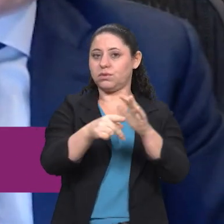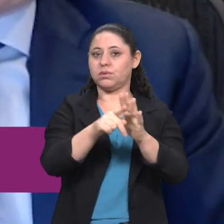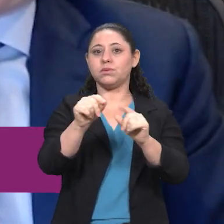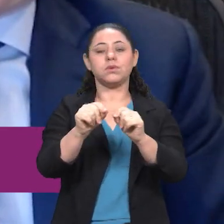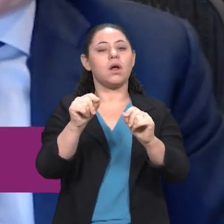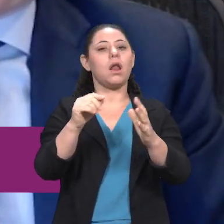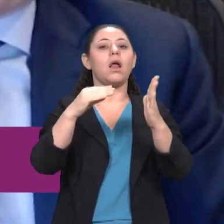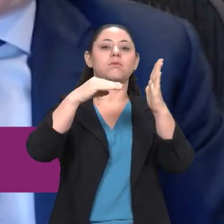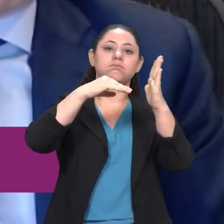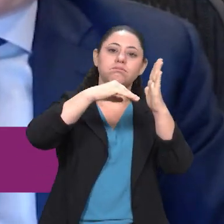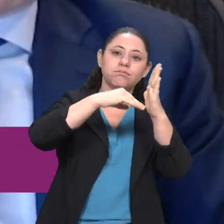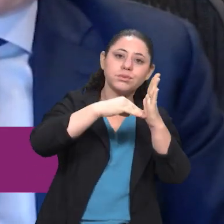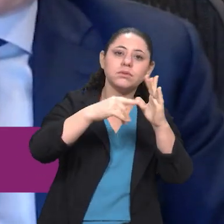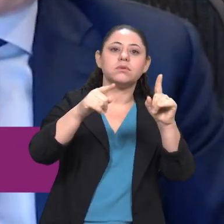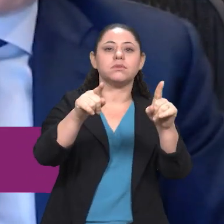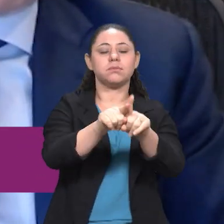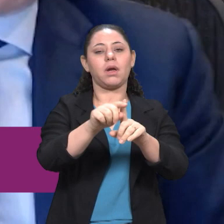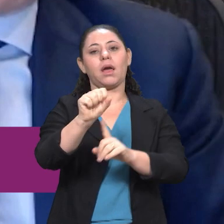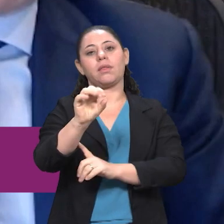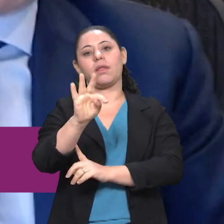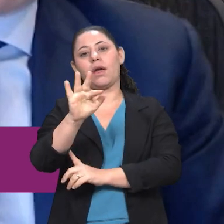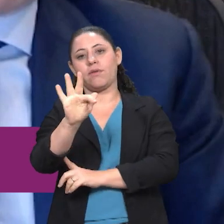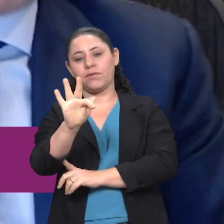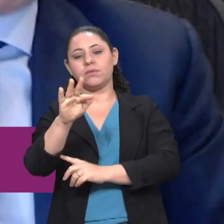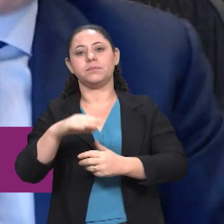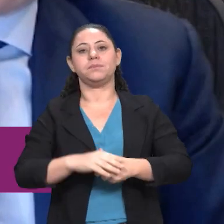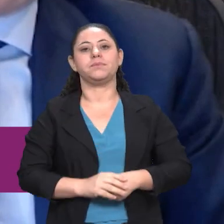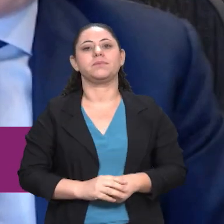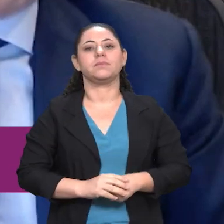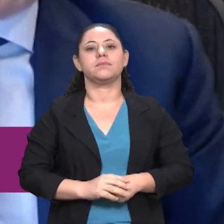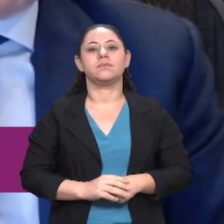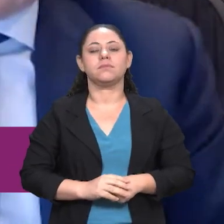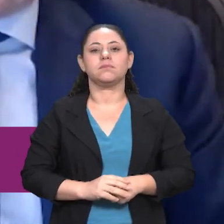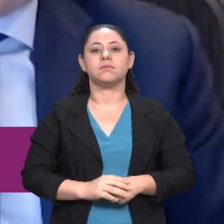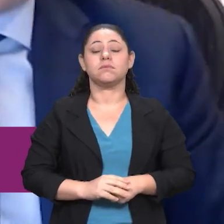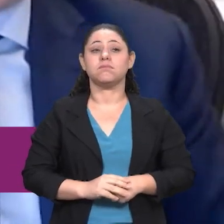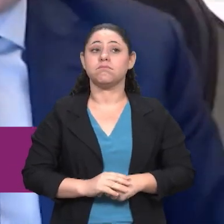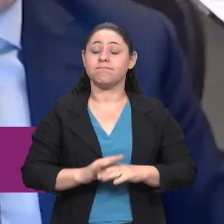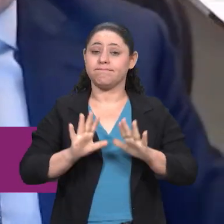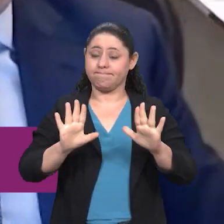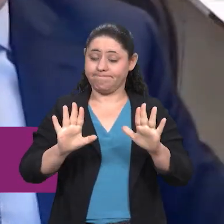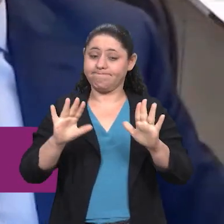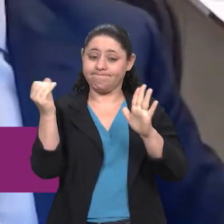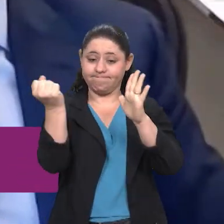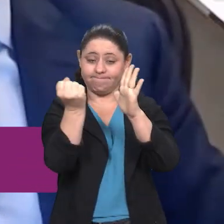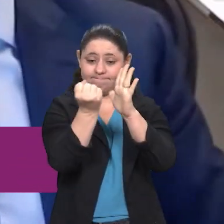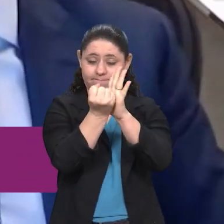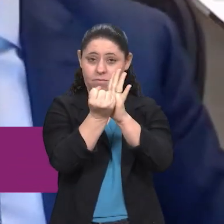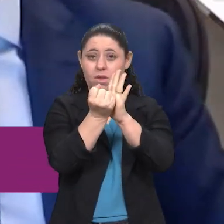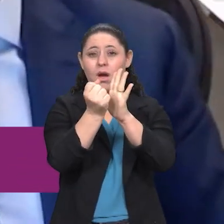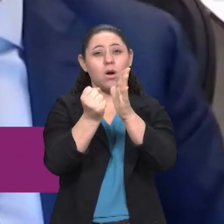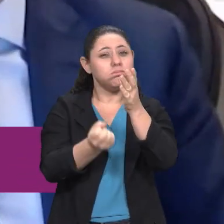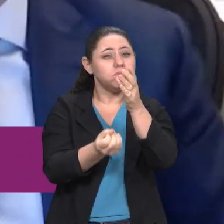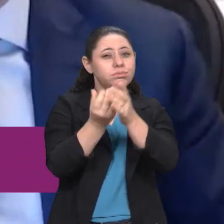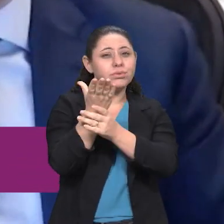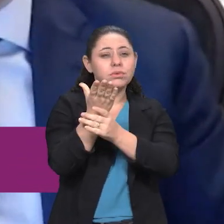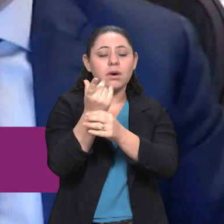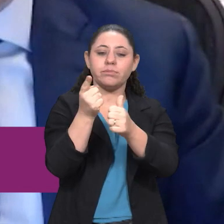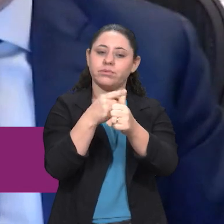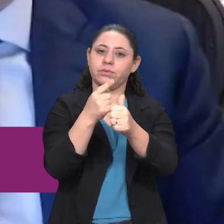discussão toda no Senado e também no Supremo Tribunal Federal? Bom, Lívia, o marco temporal ele